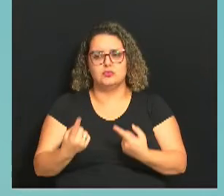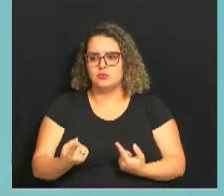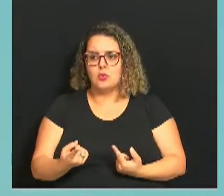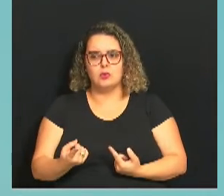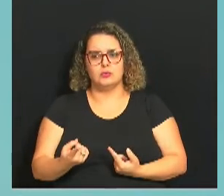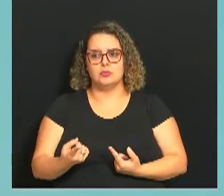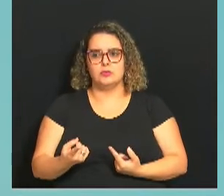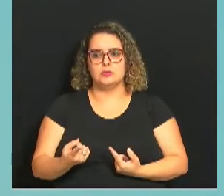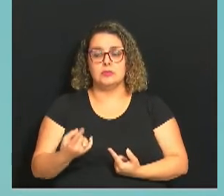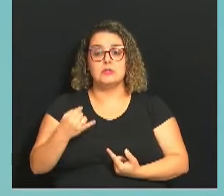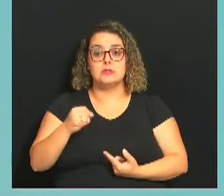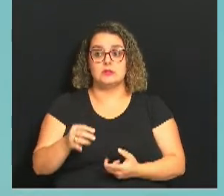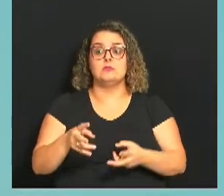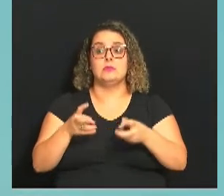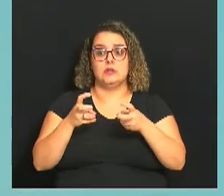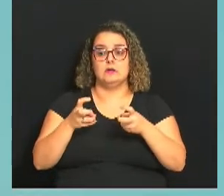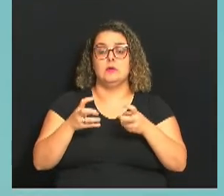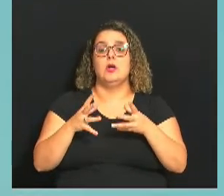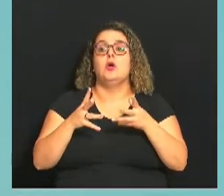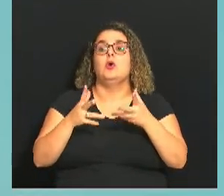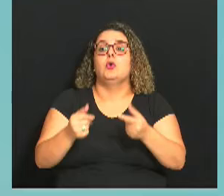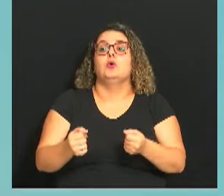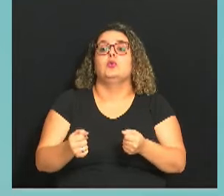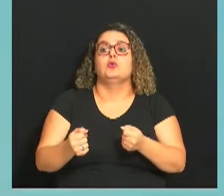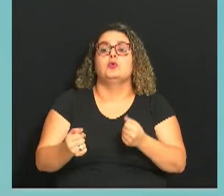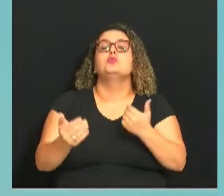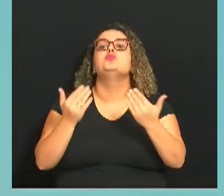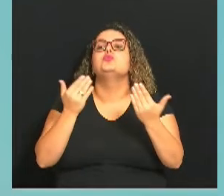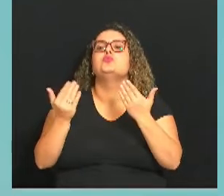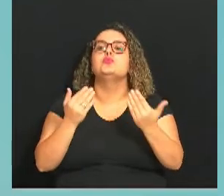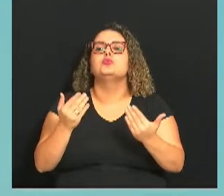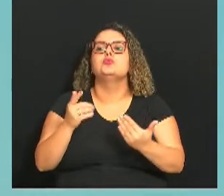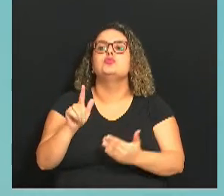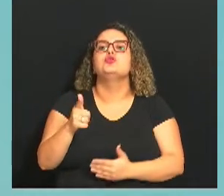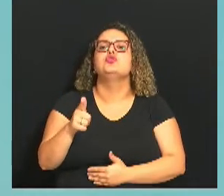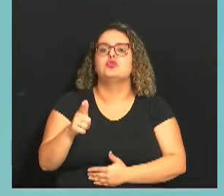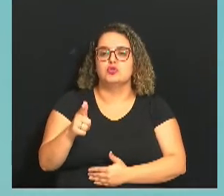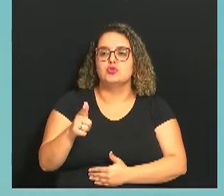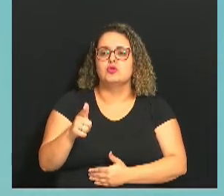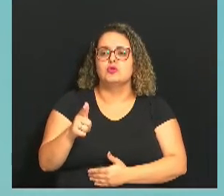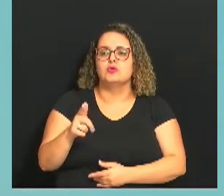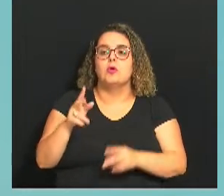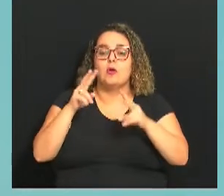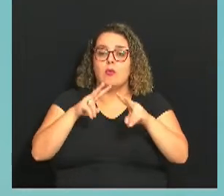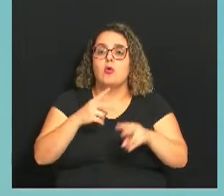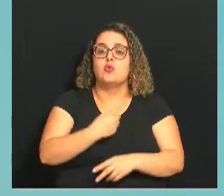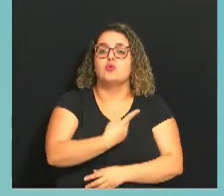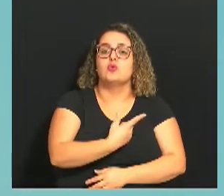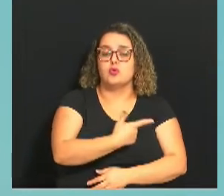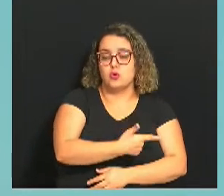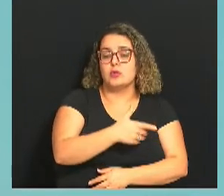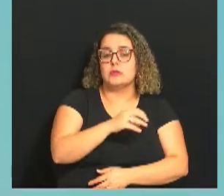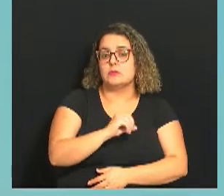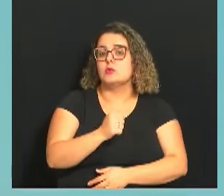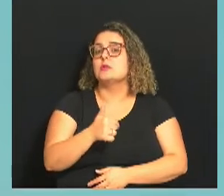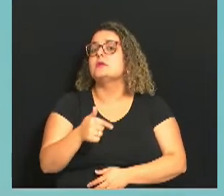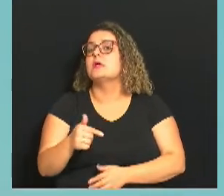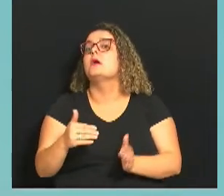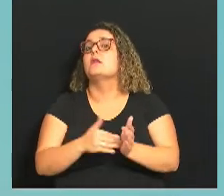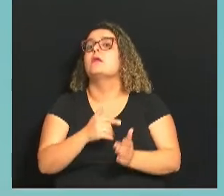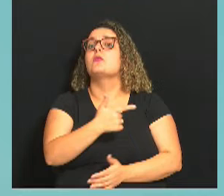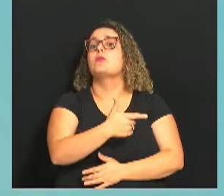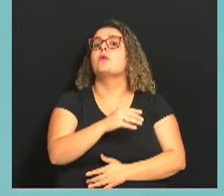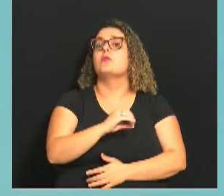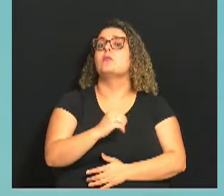se você pegar o boletim de hidrometeorológico do INEA, você vai perceber que de 2017 até 2021, mais de